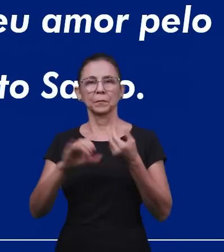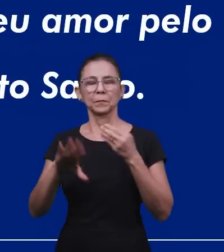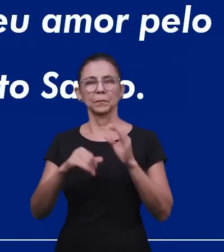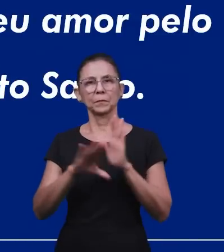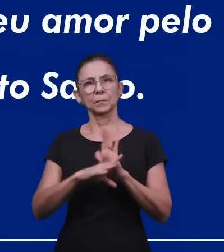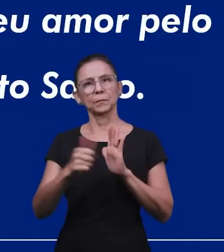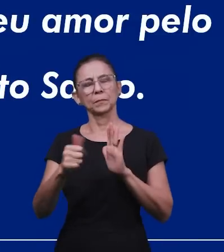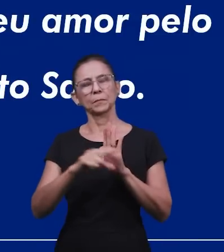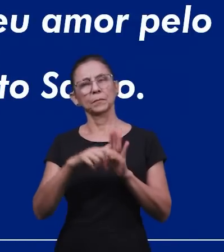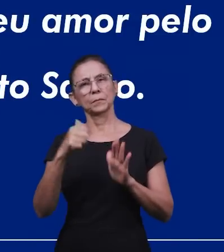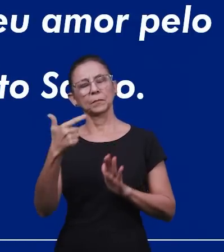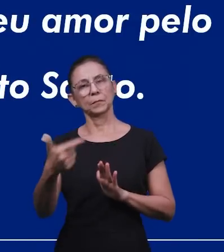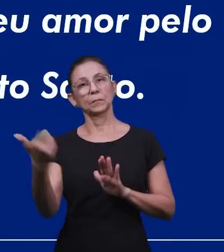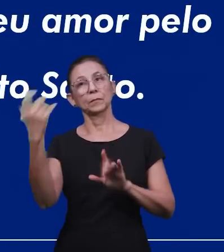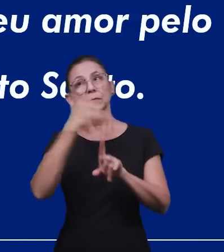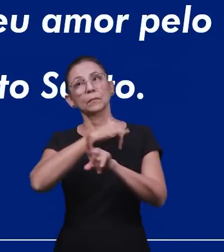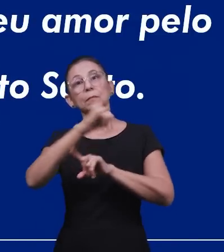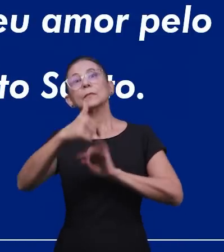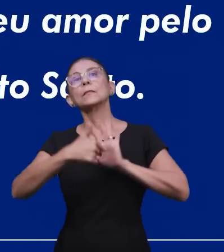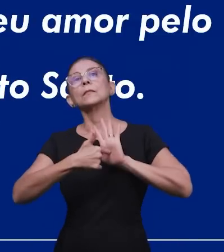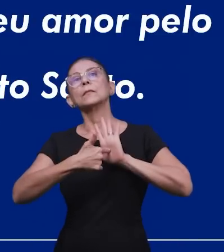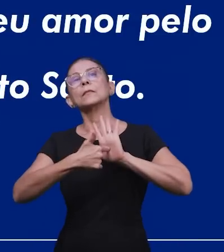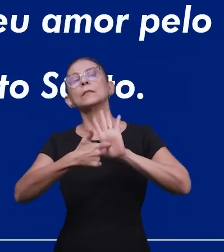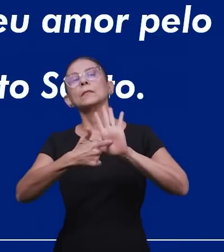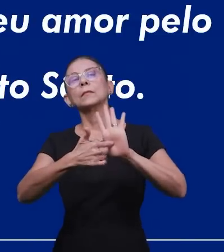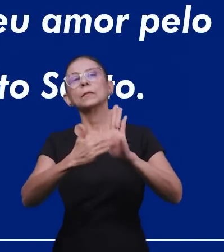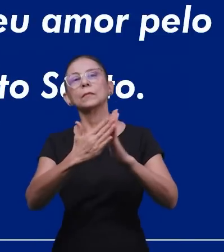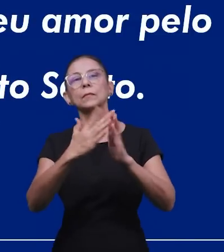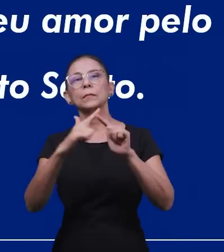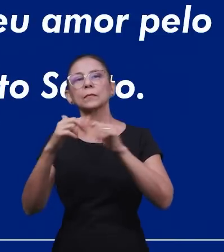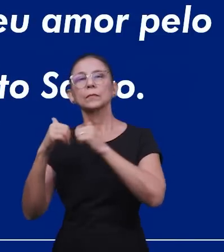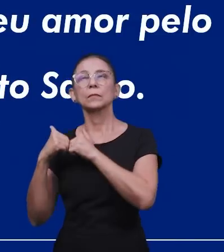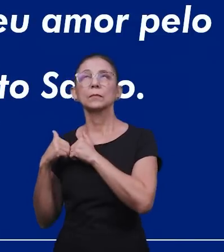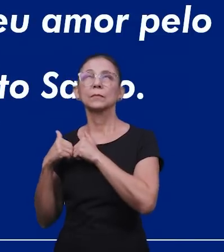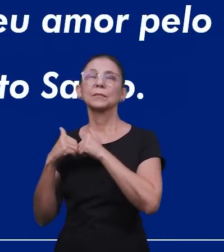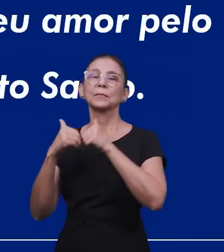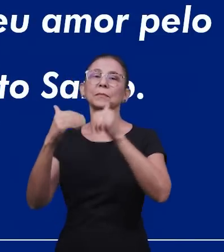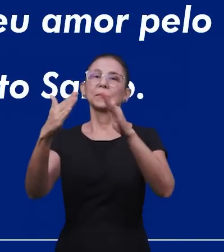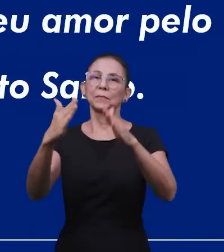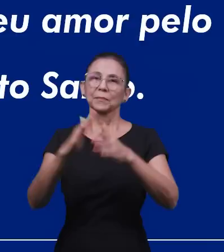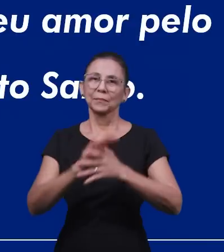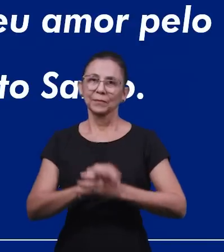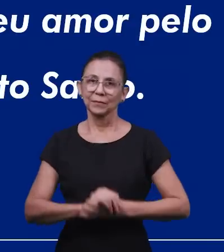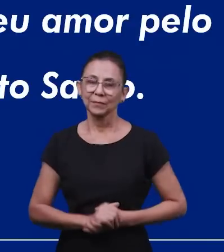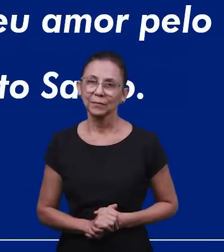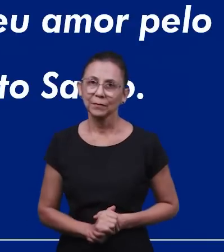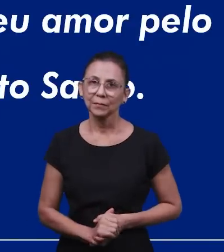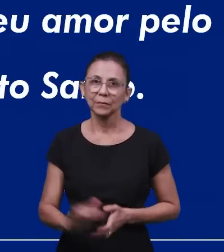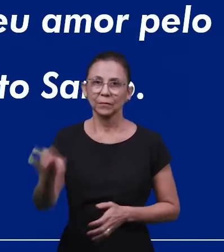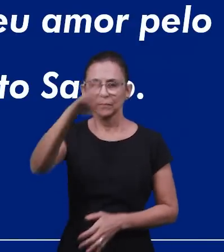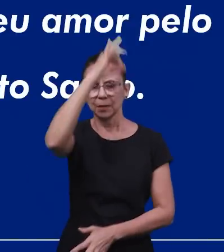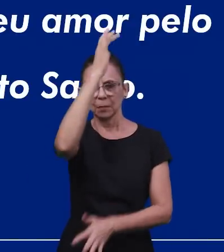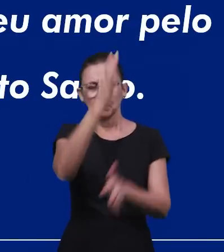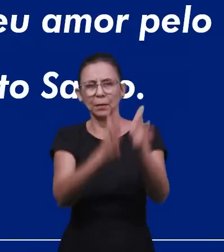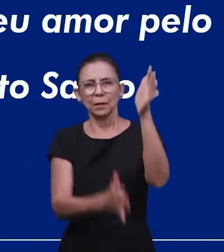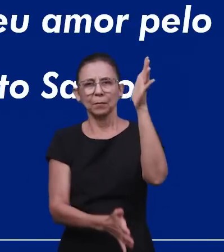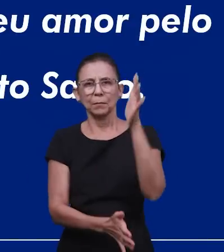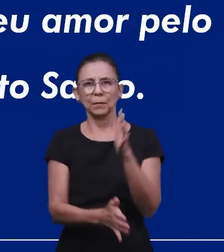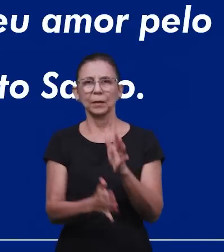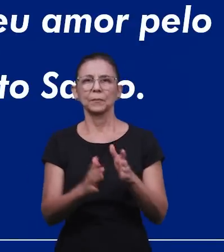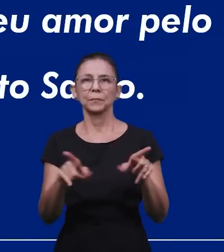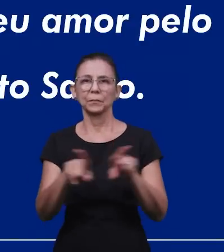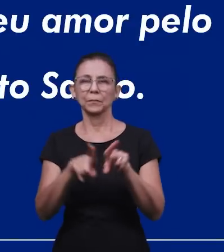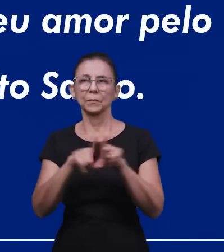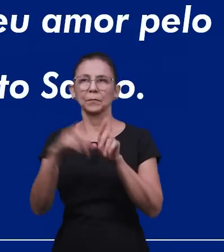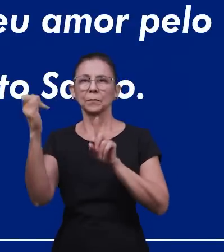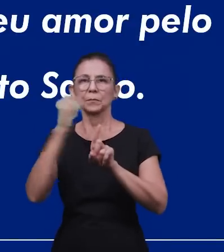Cantares, capítulo 1, verso 2, profeticamente, aponta para a igreja primitiva, que recebeu o derramar do Espírito